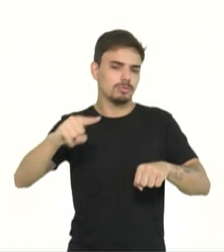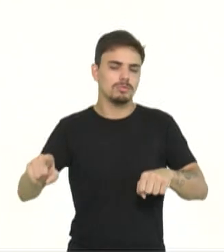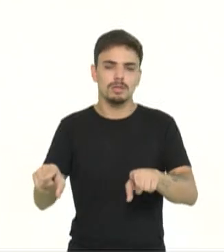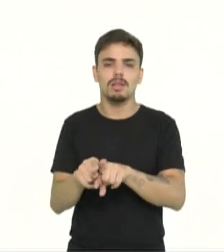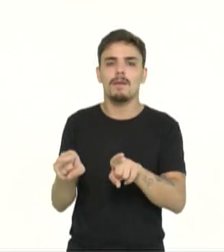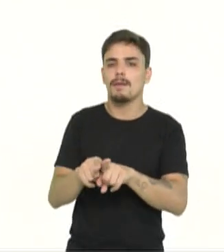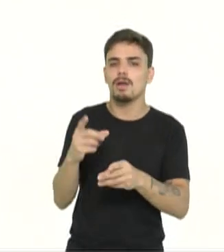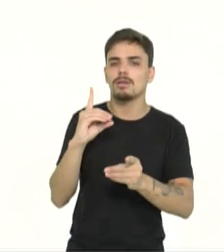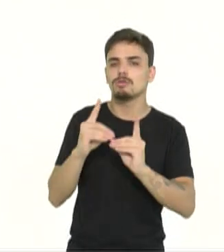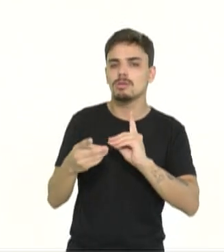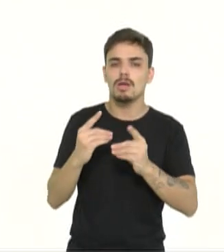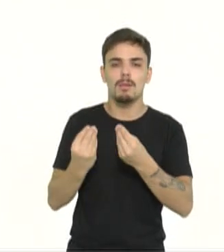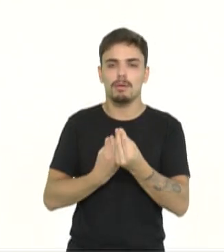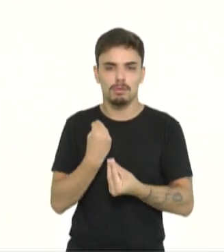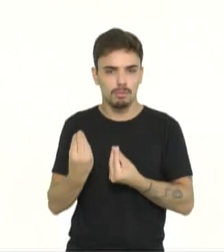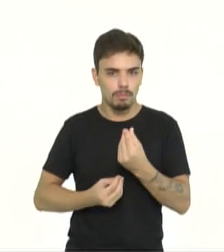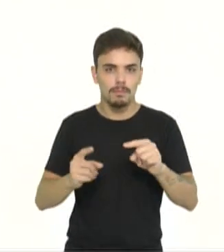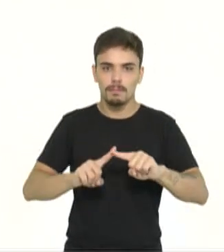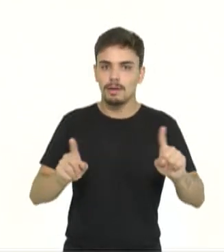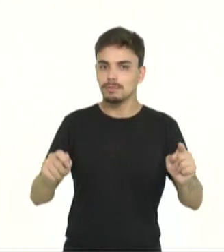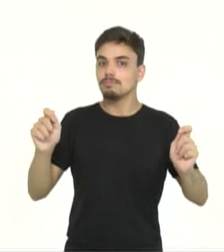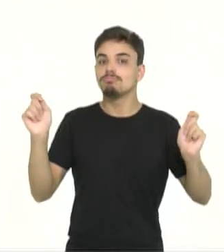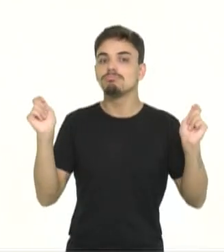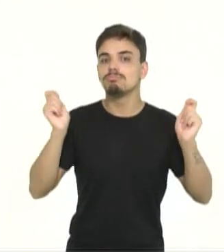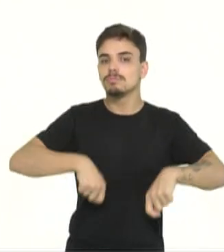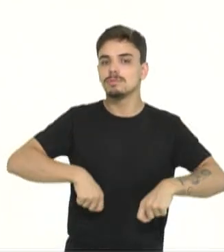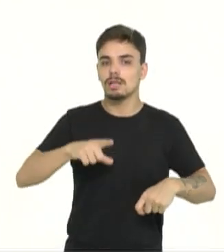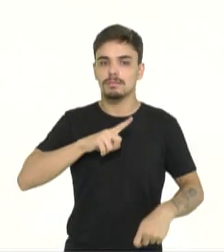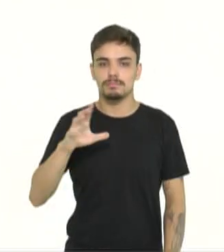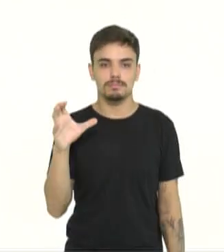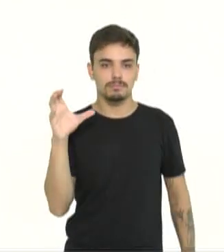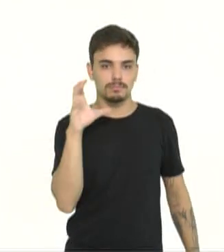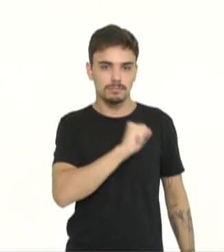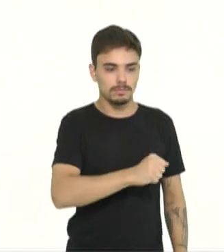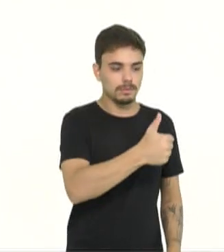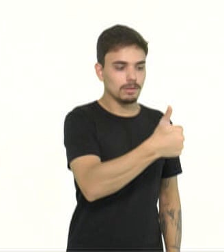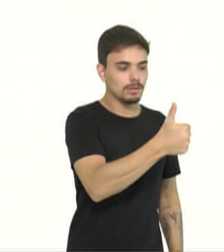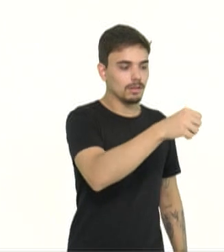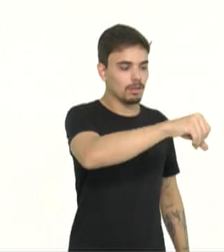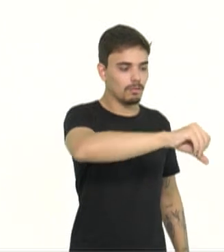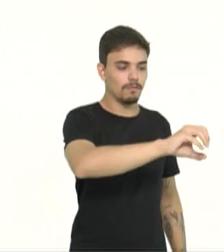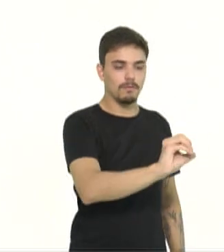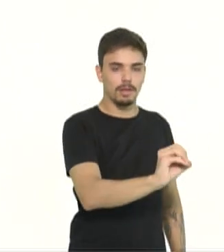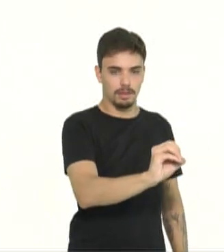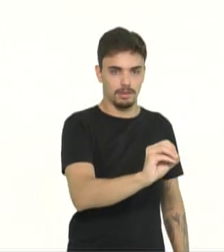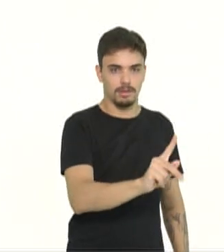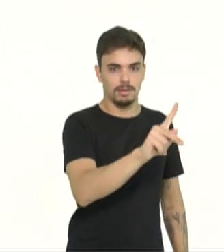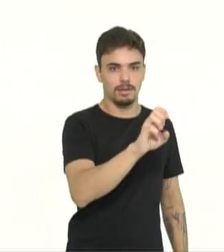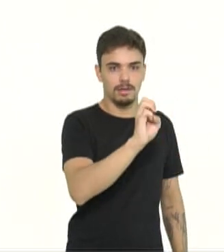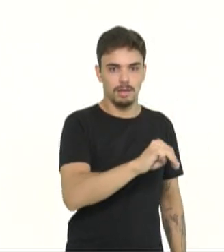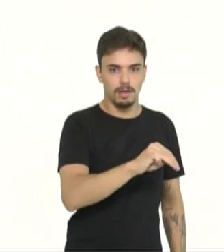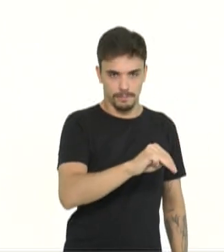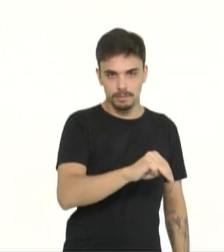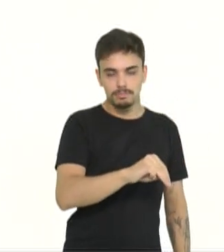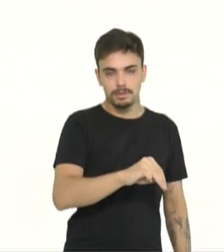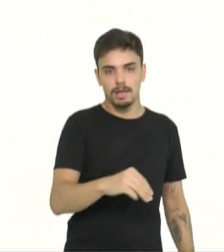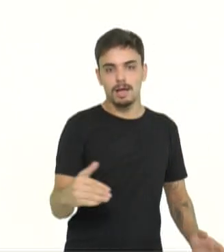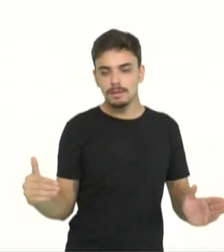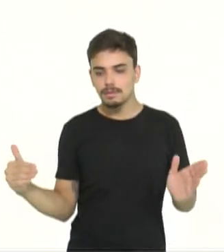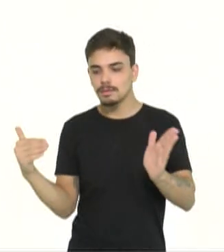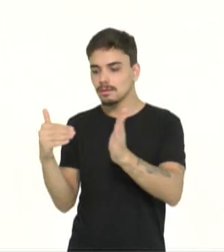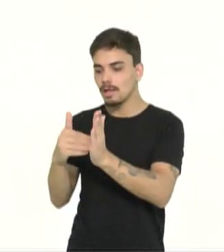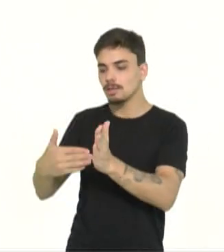dele e tal, mas ele é capaz de sair de uma velocidade de 190 km por hora